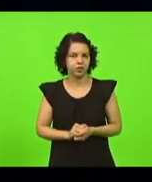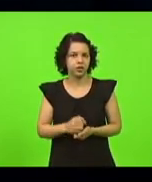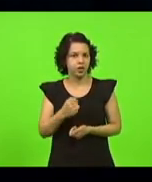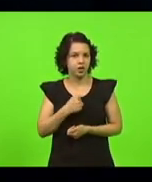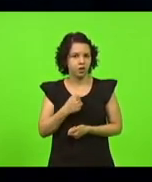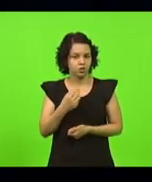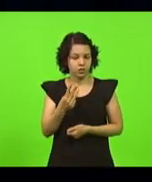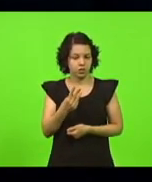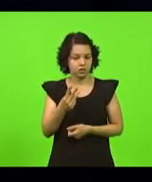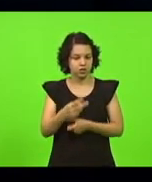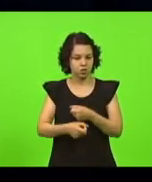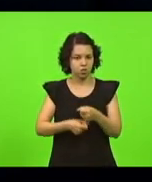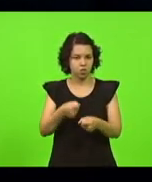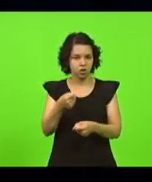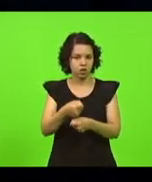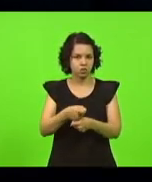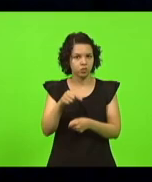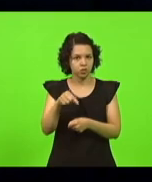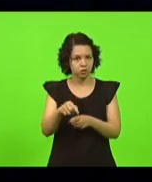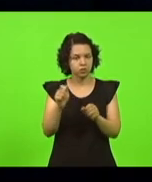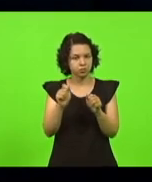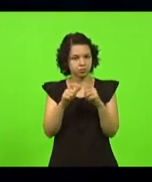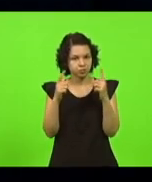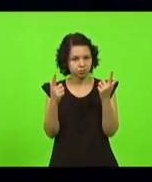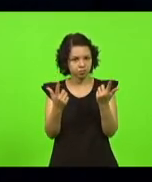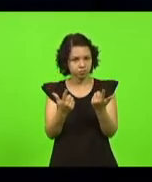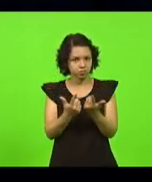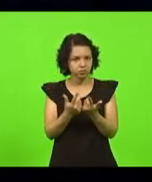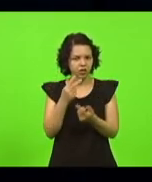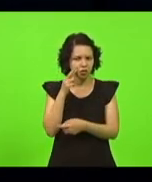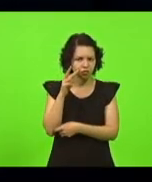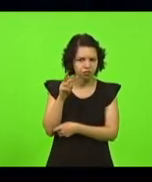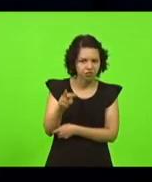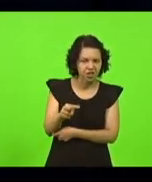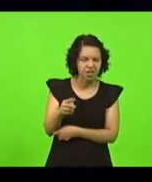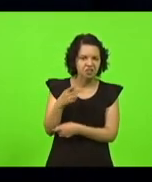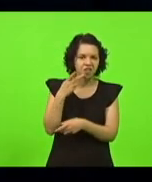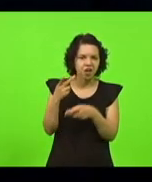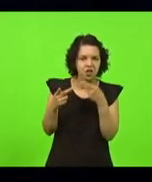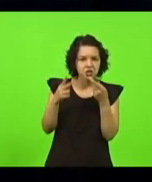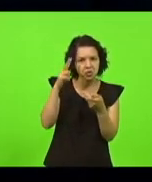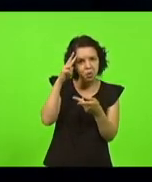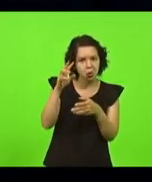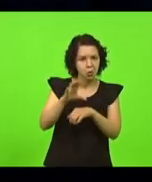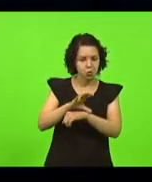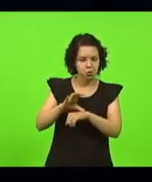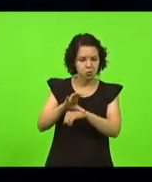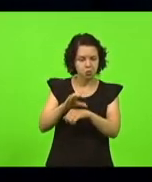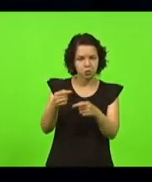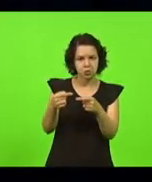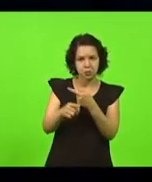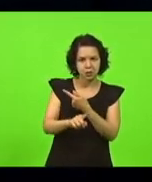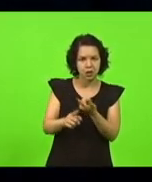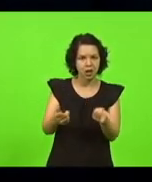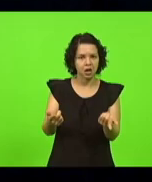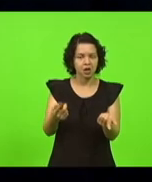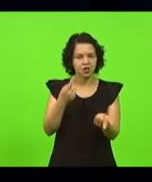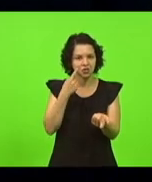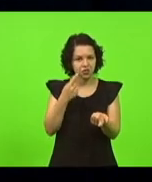ano aqui na Assembleia e, quando eu vejo essa historinha de inconstitucionalidade, que a matéria é